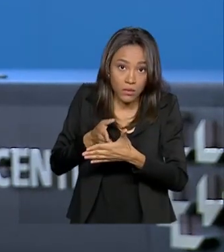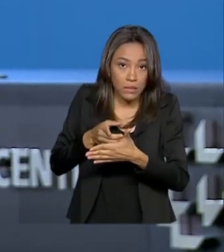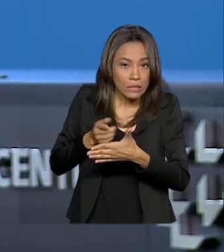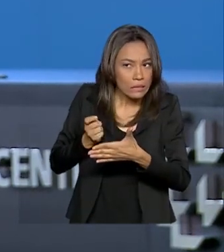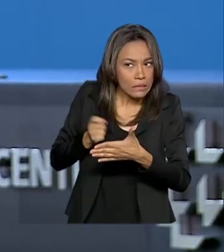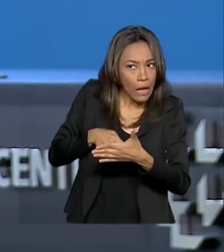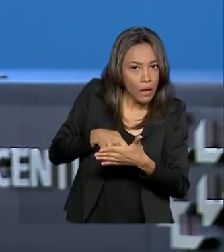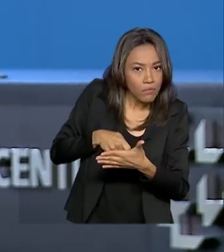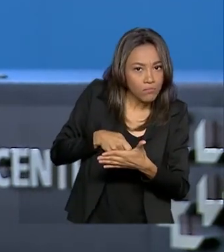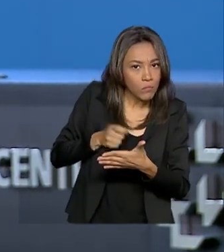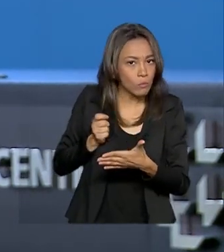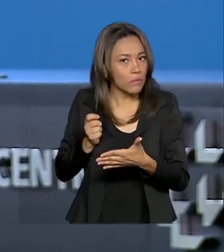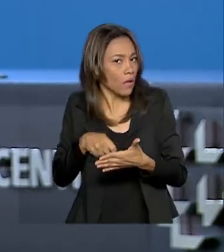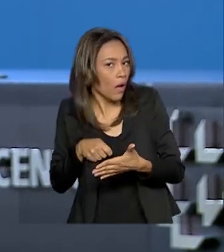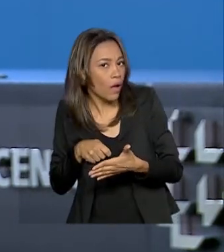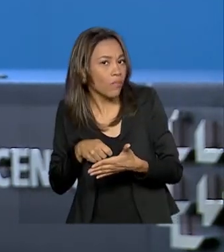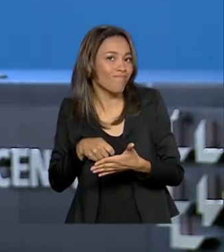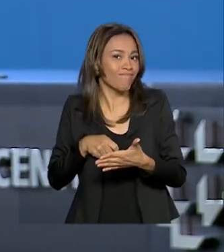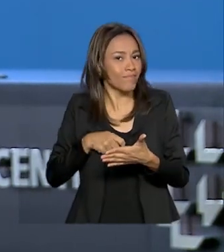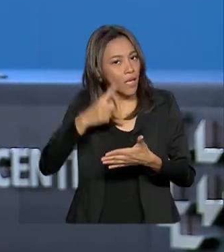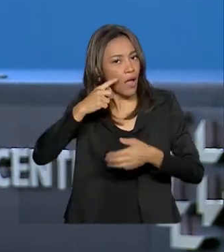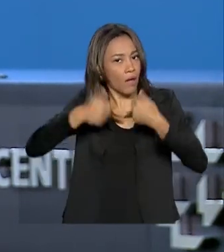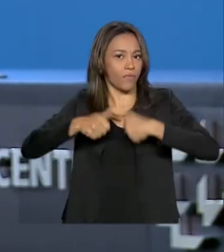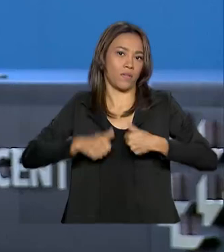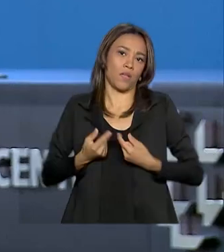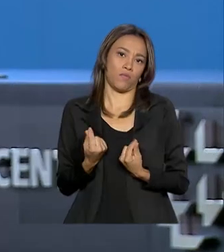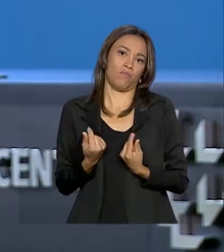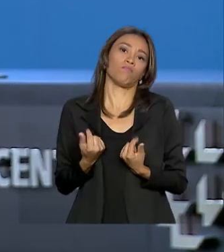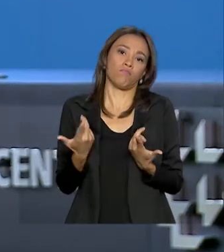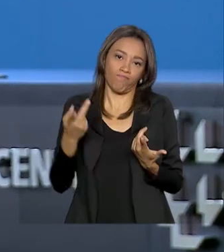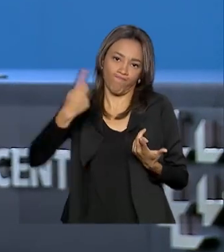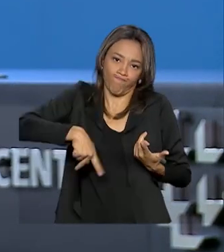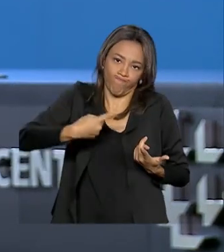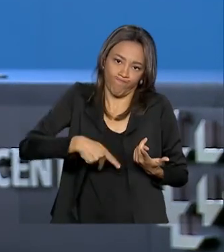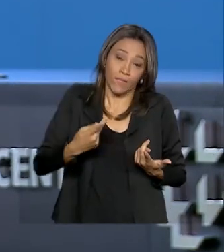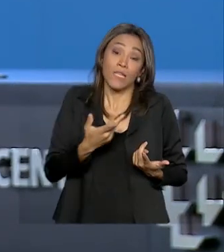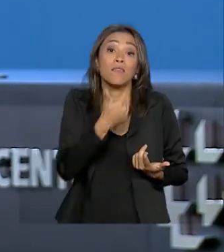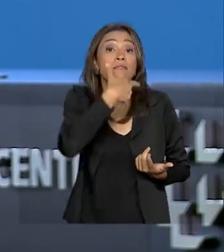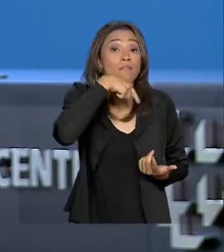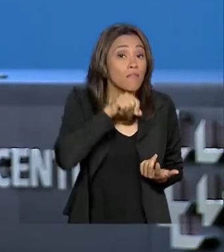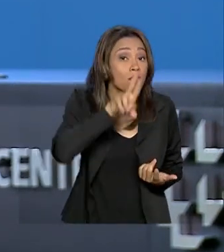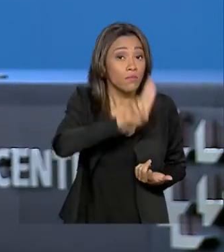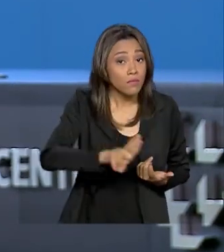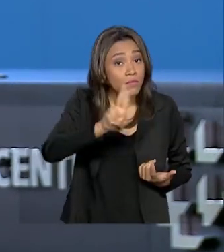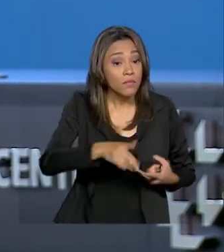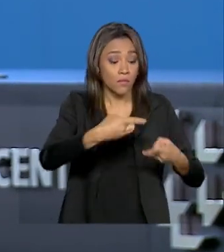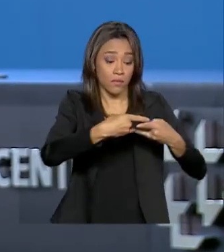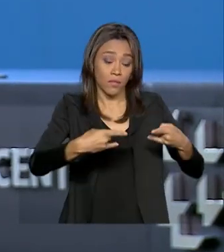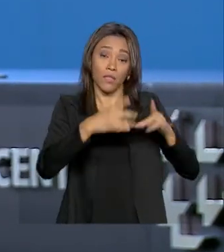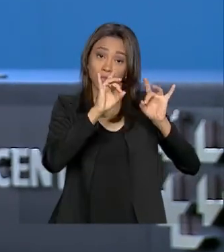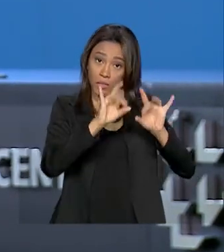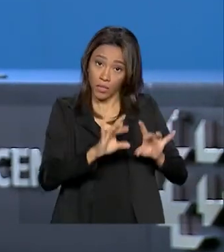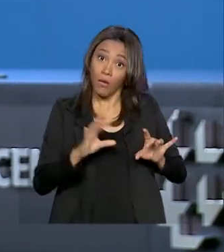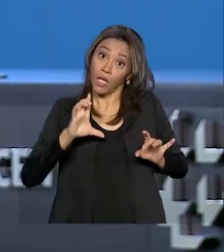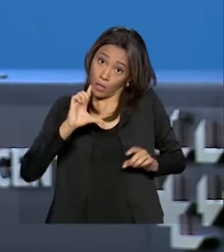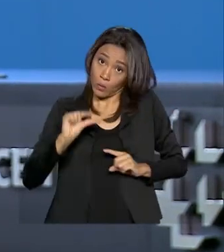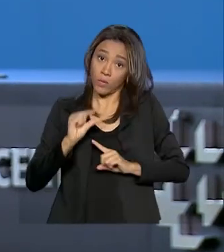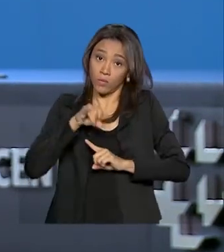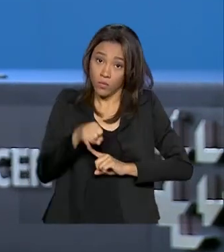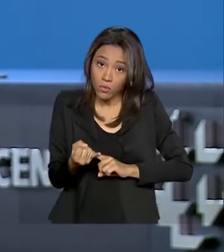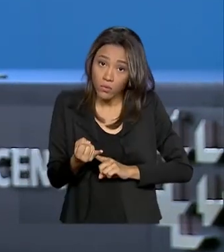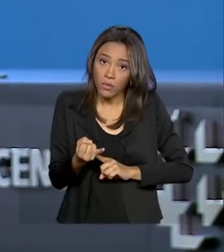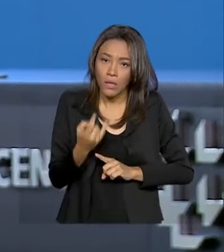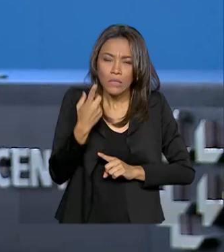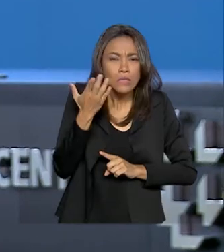adequado ou não, rever seus limites. E aqueles que utilizam, mesmo tendo essa redução da taxa de juros,